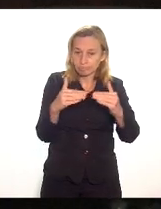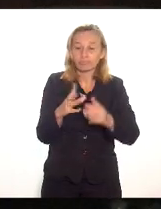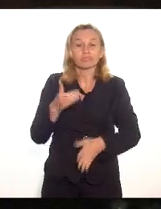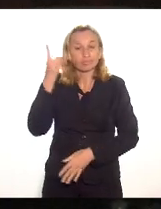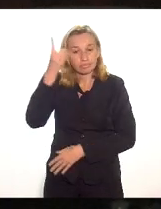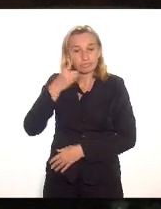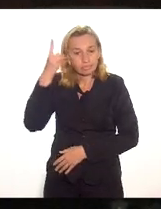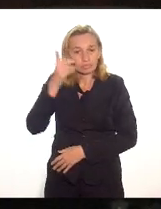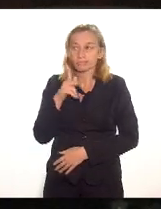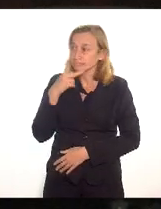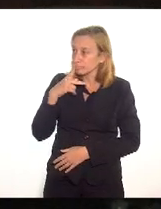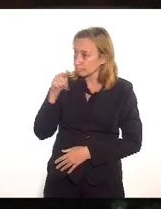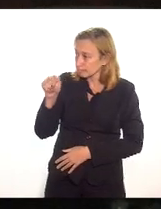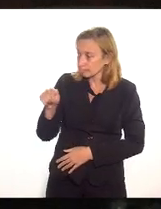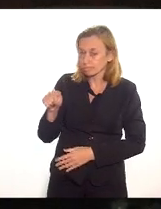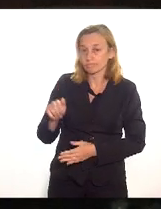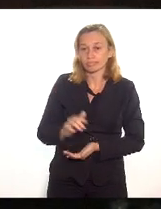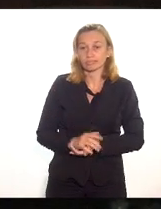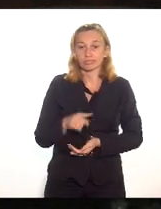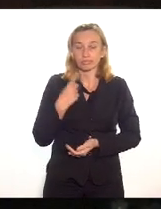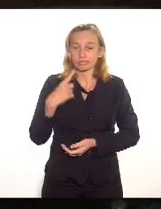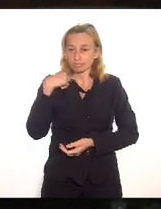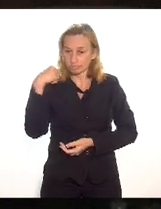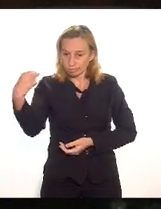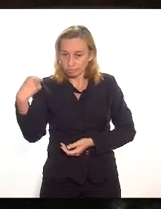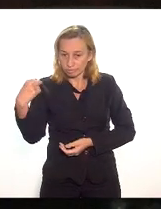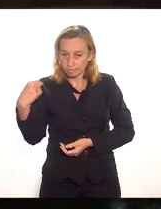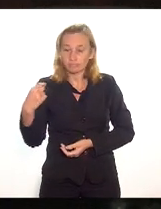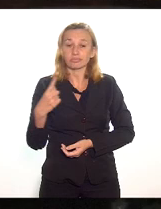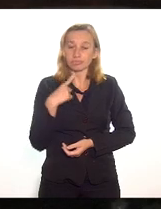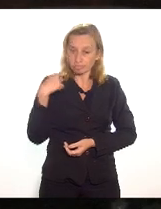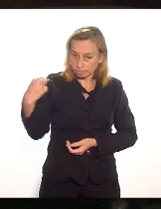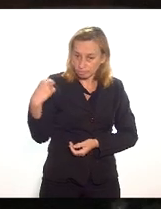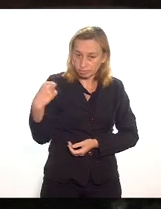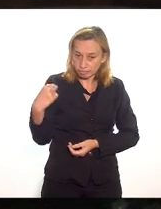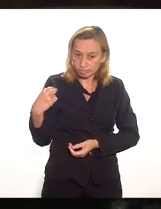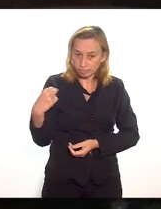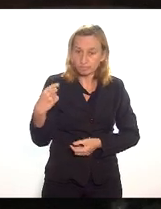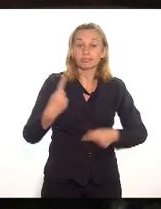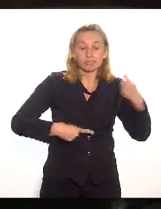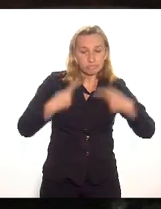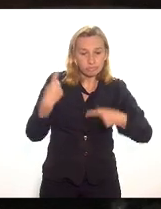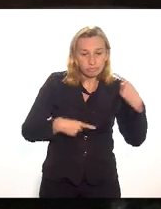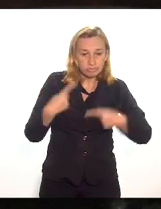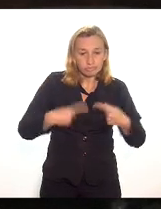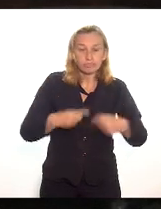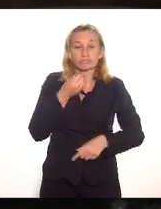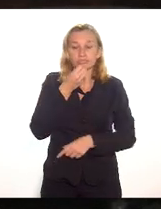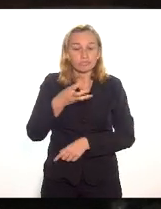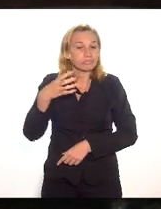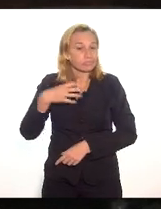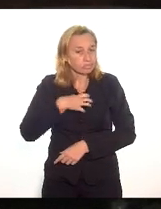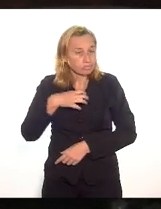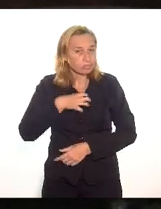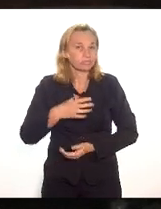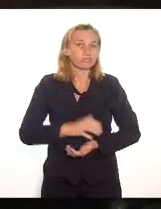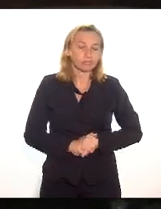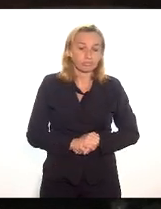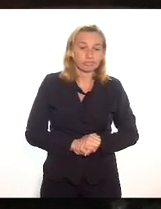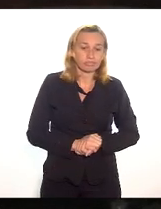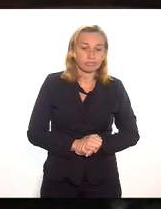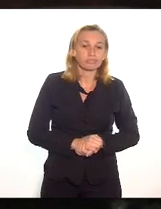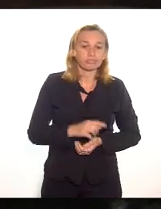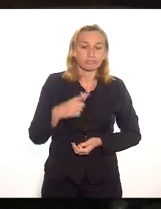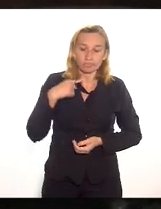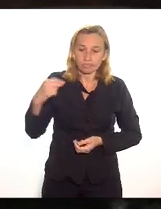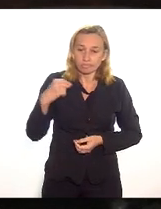deputada que me antecedeu, quando a gente é eleito para politizar, num bom sentido, os debates. A gente